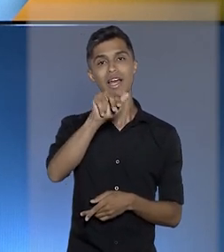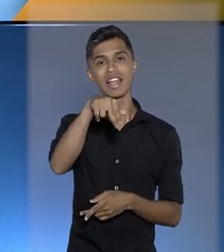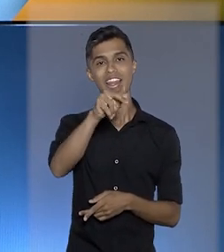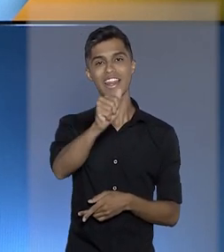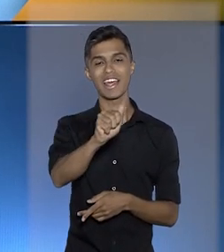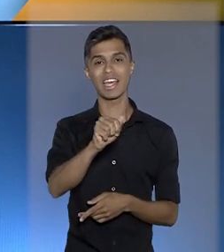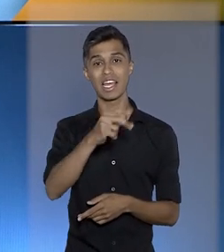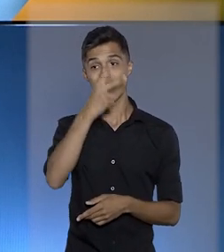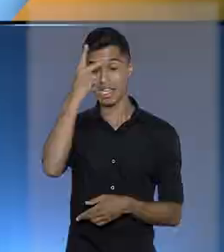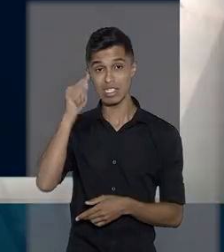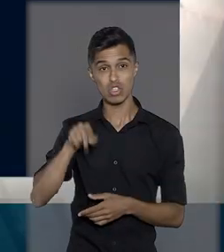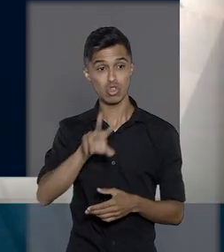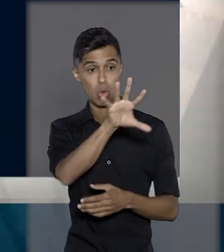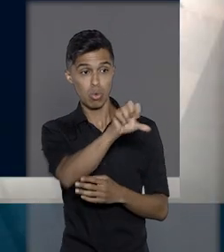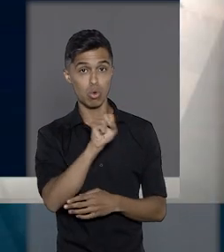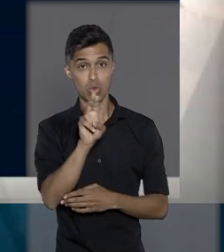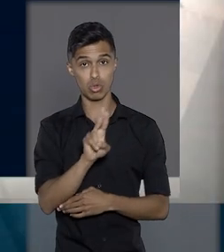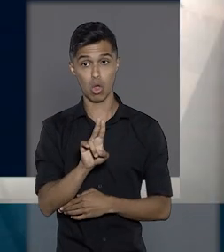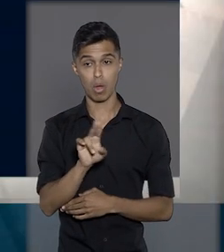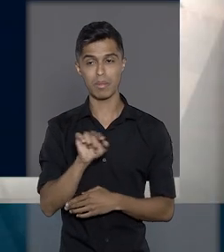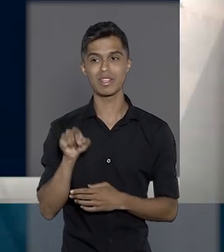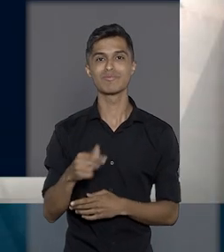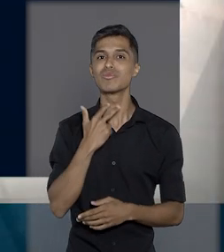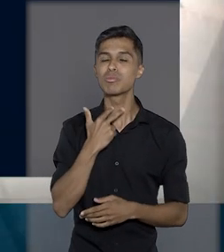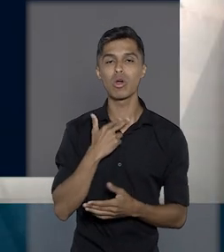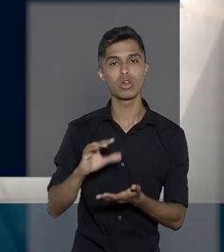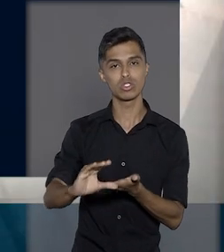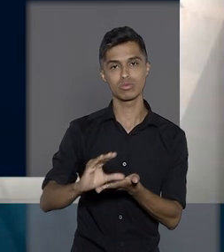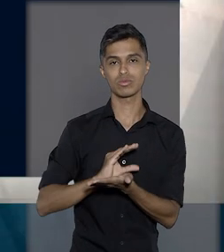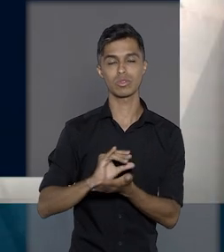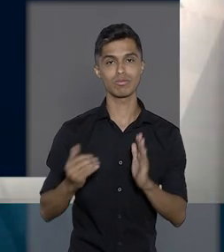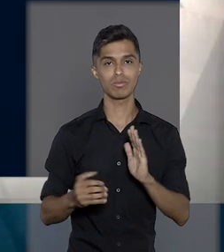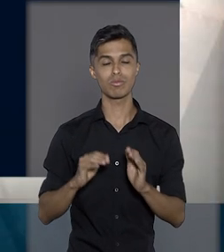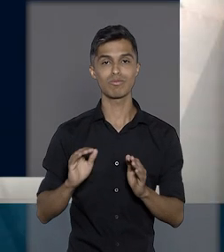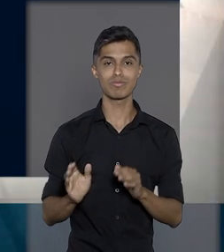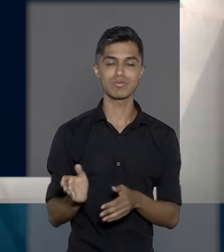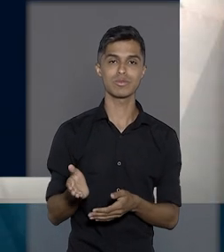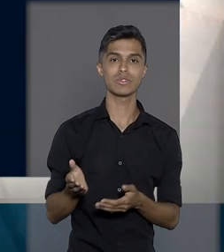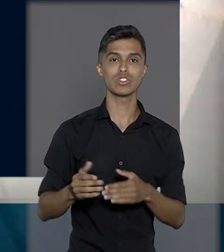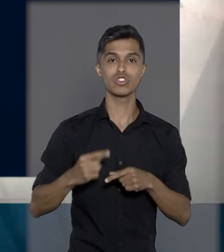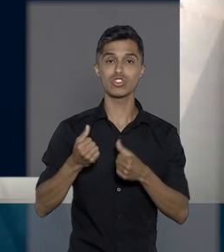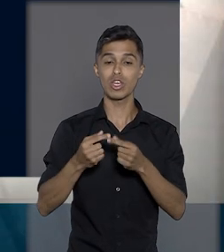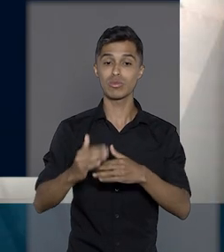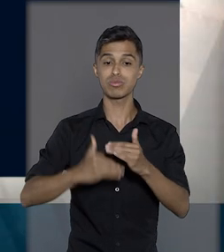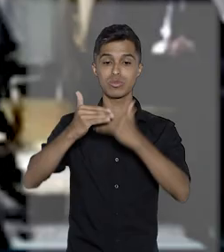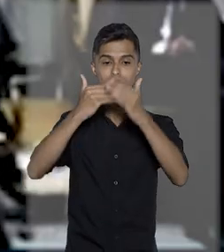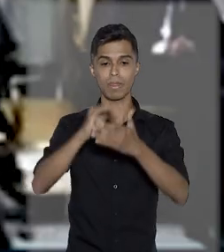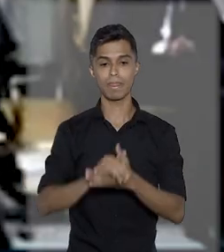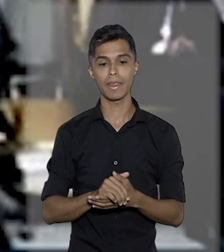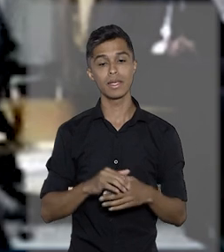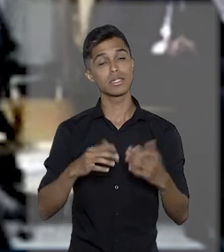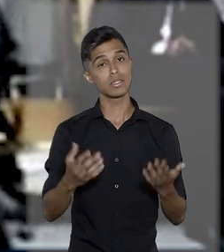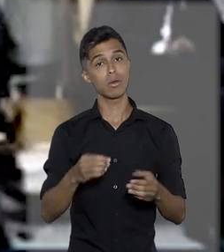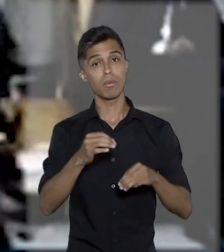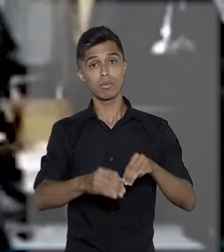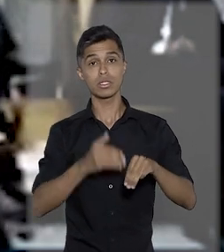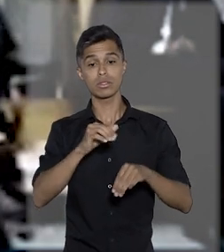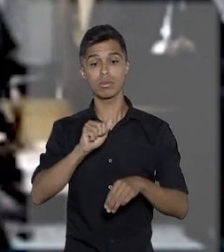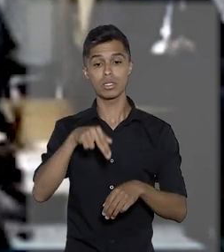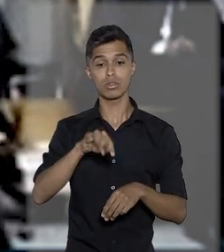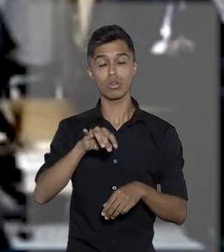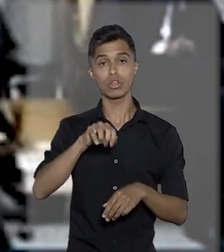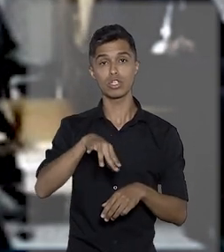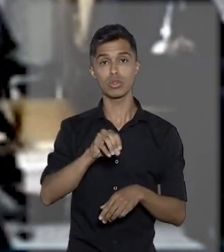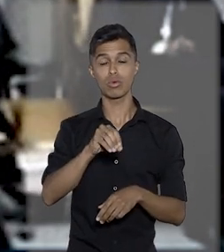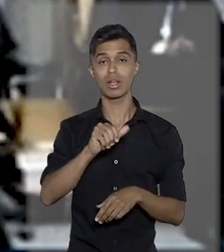turma do STJ os ministros do colegiado confirmaram decisão monocrática do relator Ministro Antônio Carlos